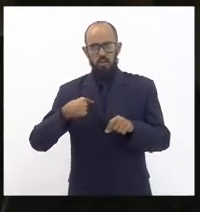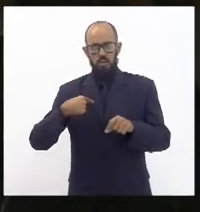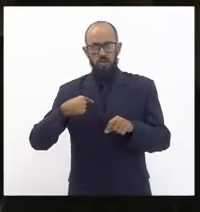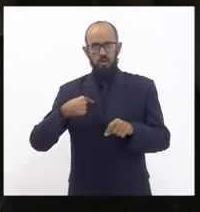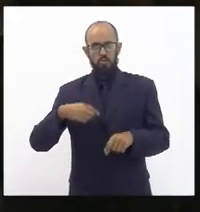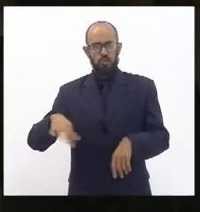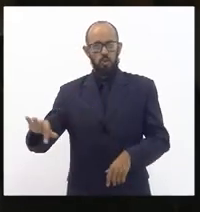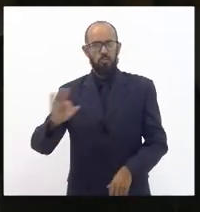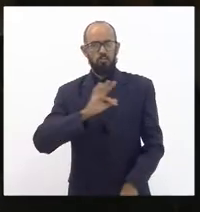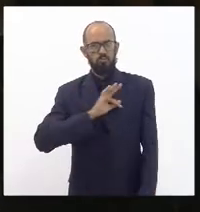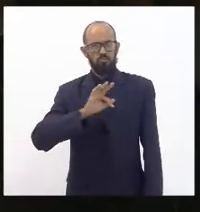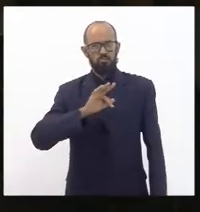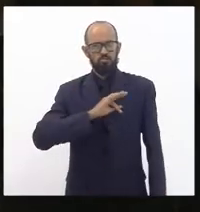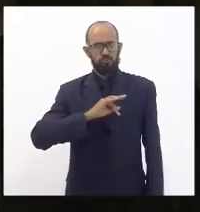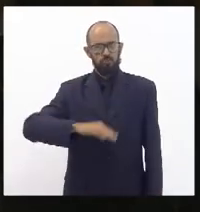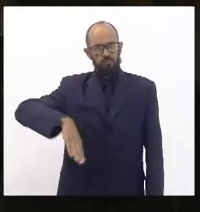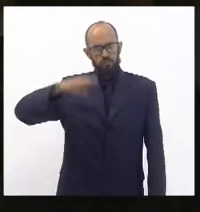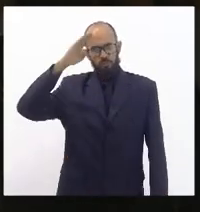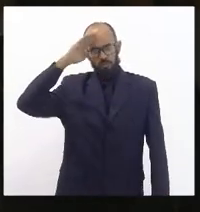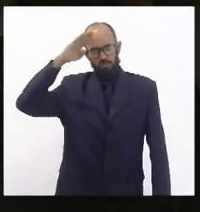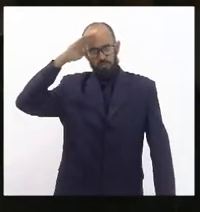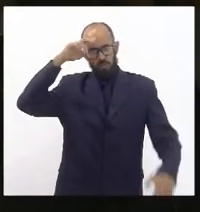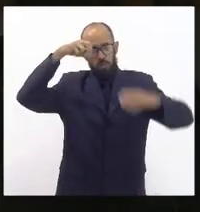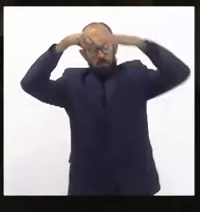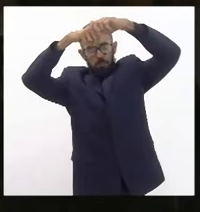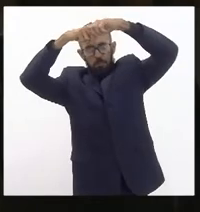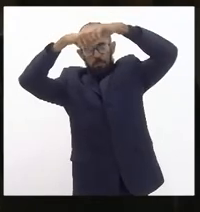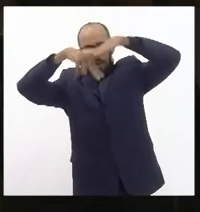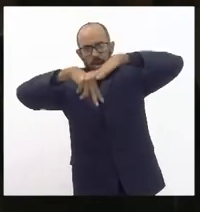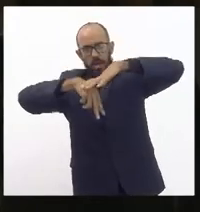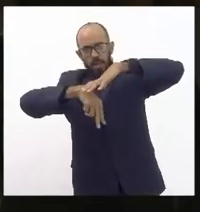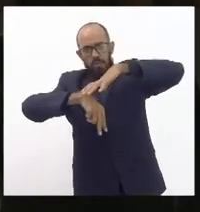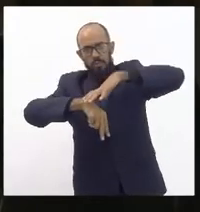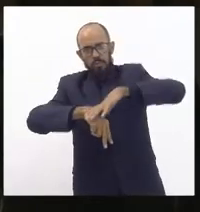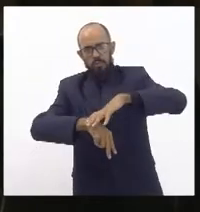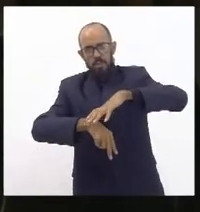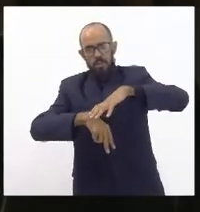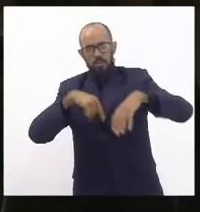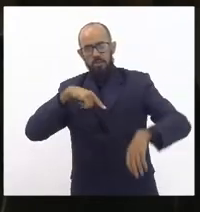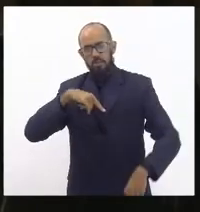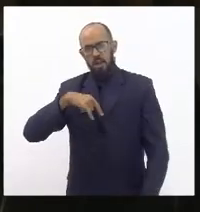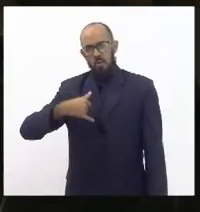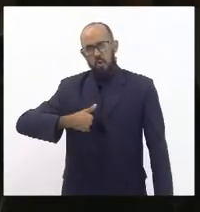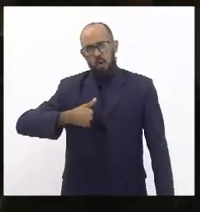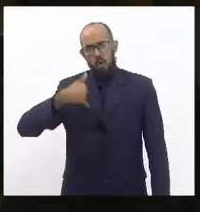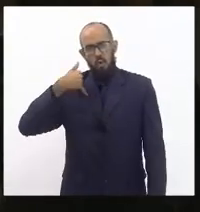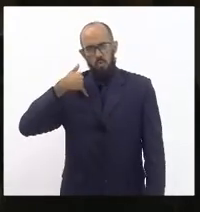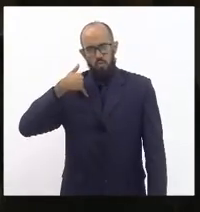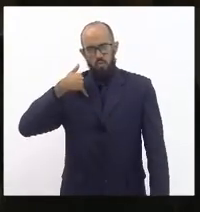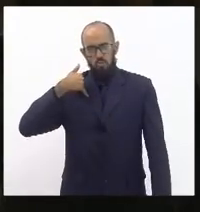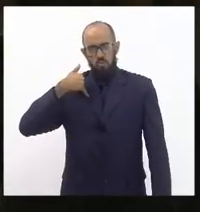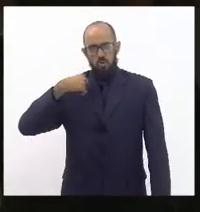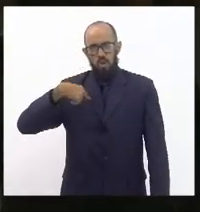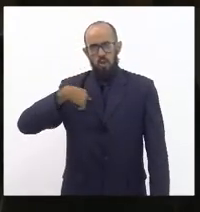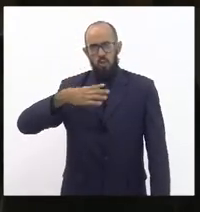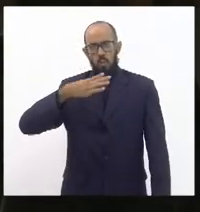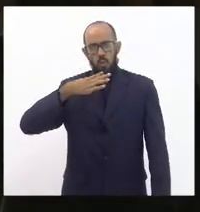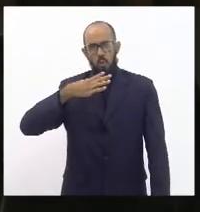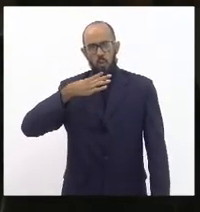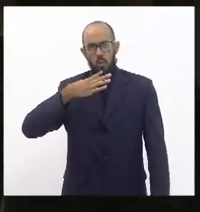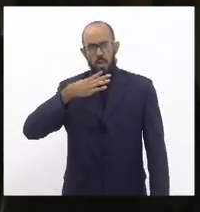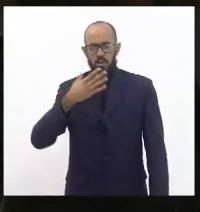militar do exército sou a vista e com muito orgulho eu sou conhecedor a nata